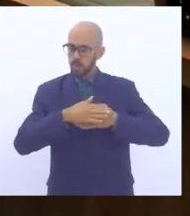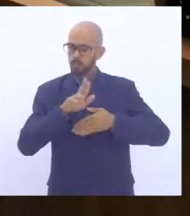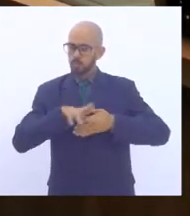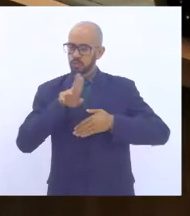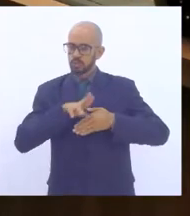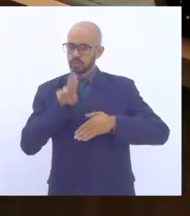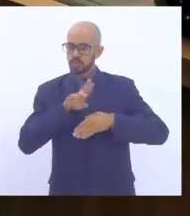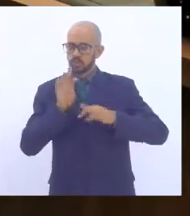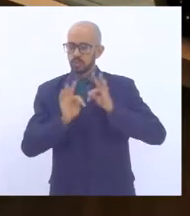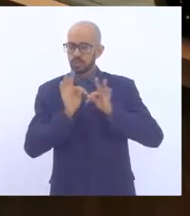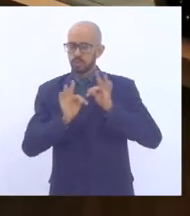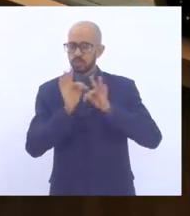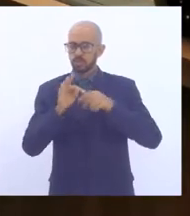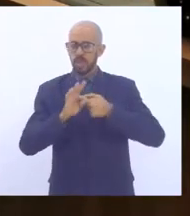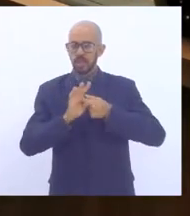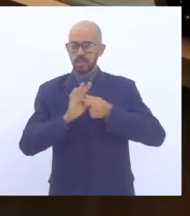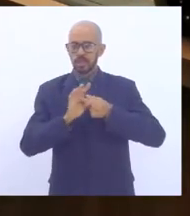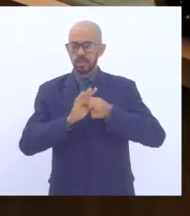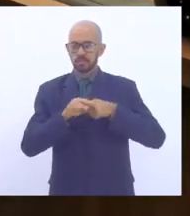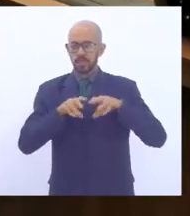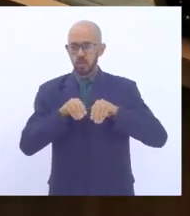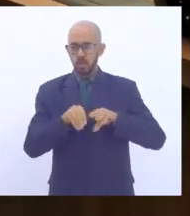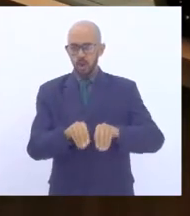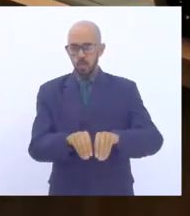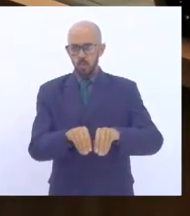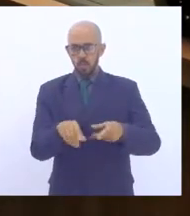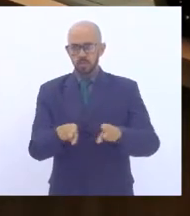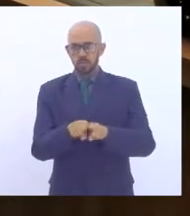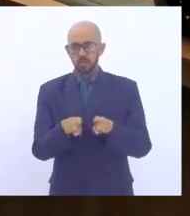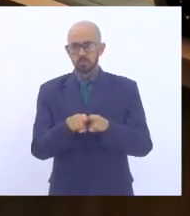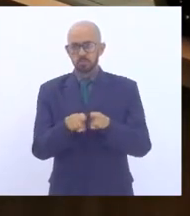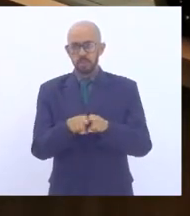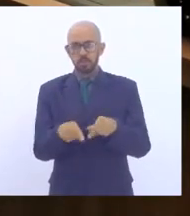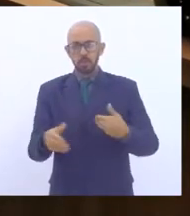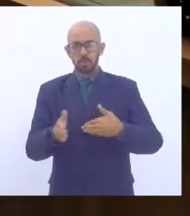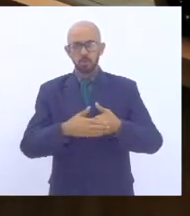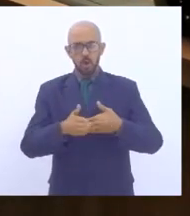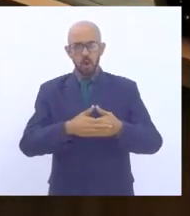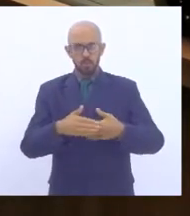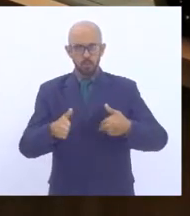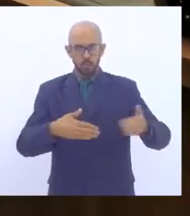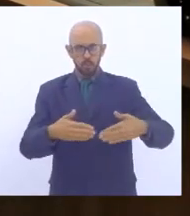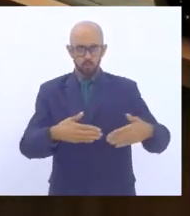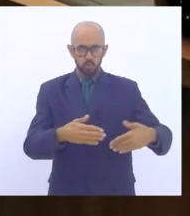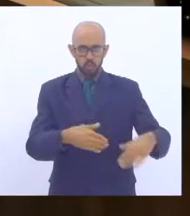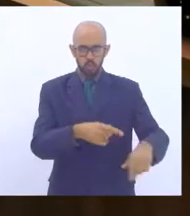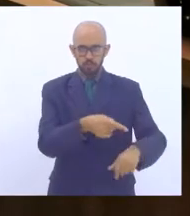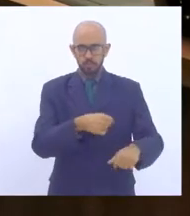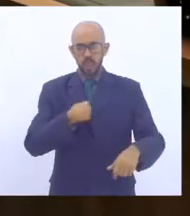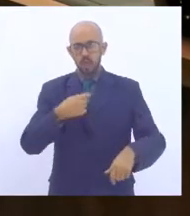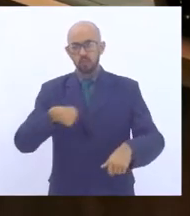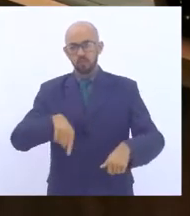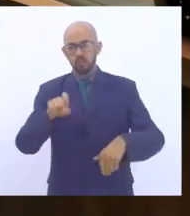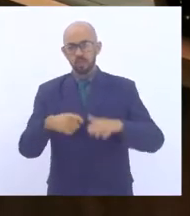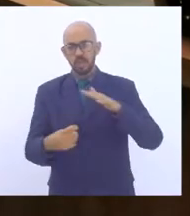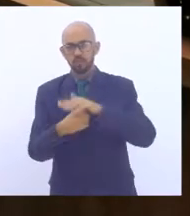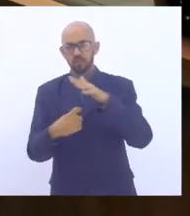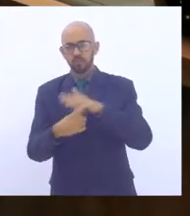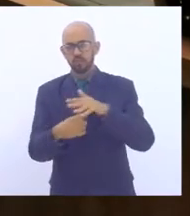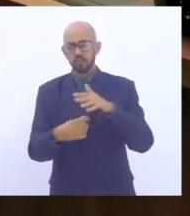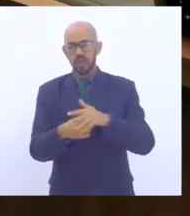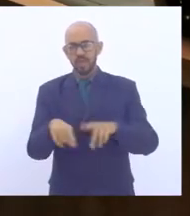e por último utilização de receita e processos envolvidos pelo próprio Doutor eu essa semana do estive na feira